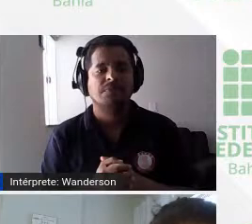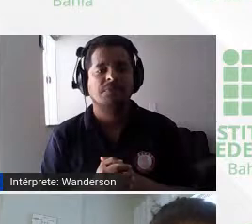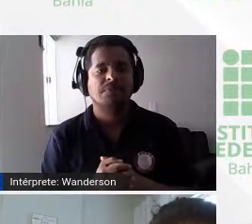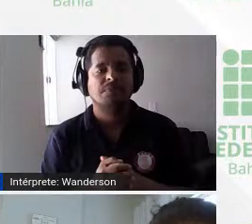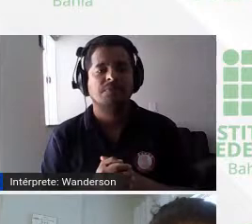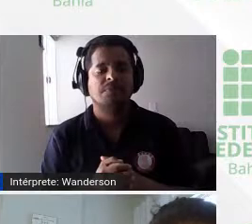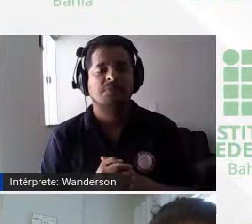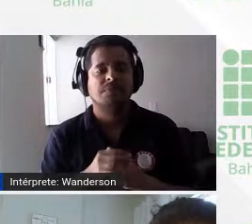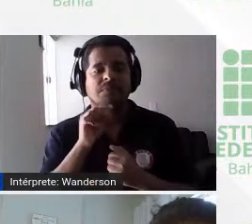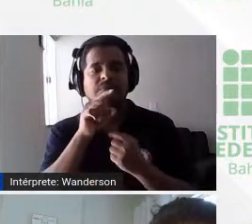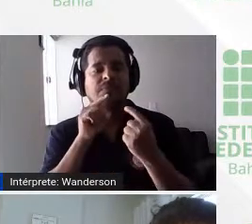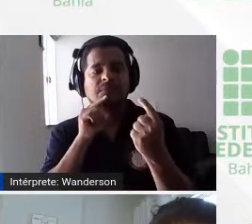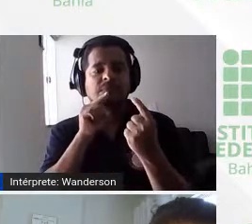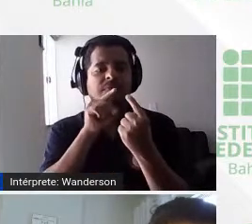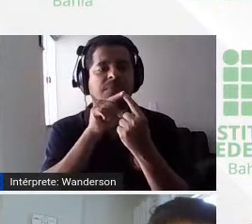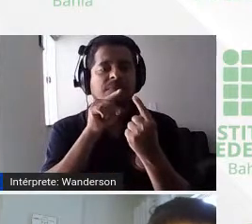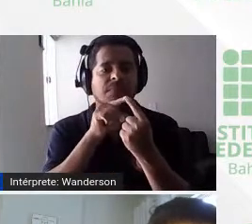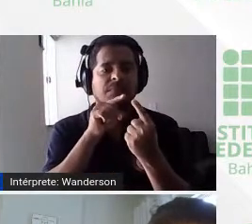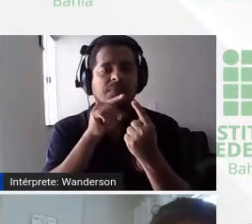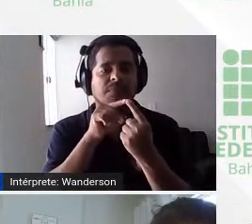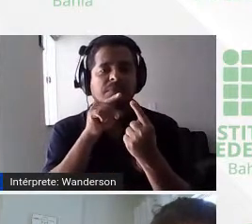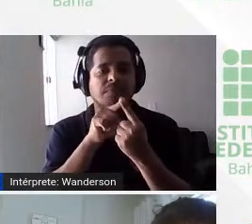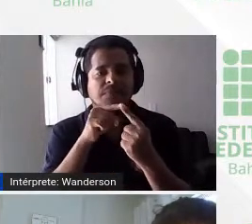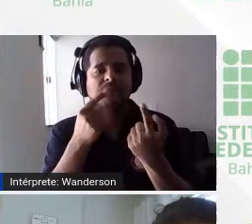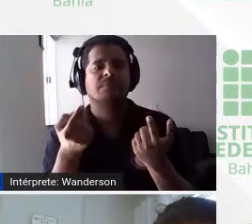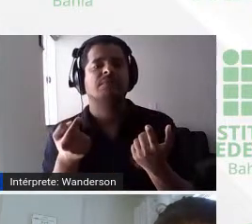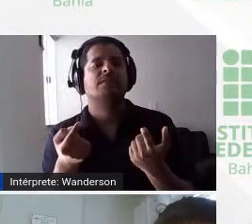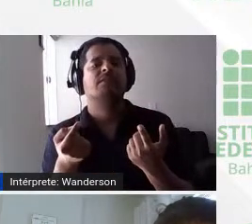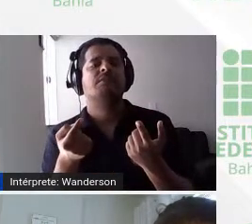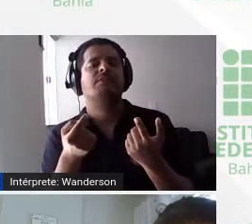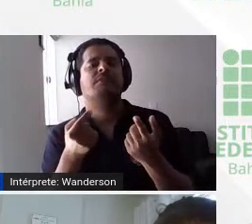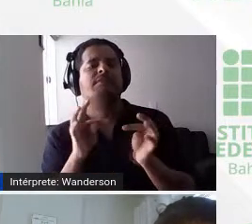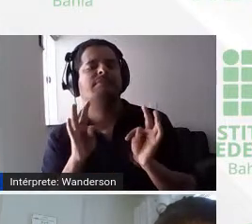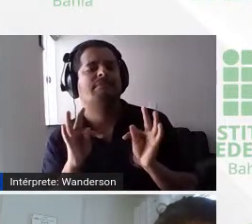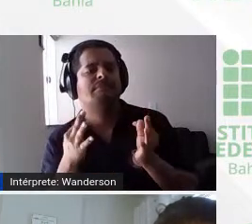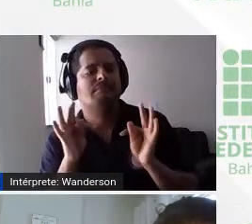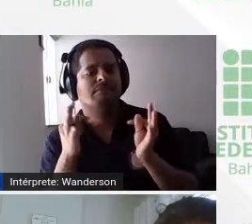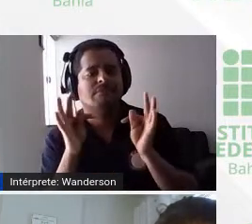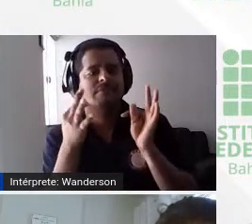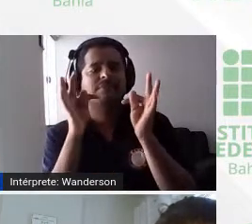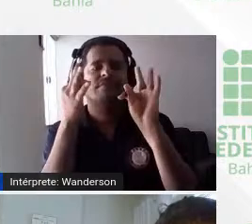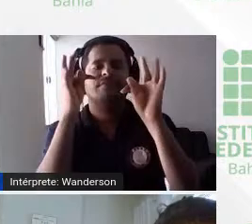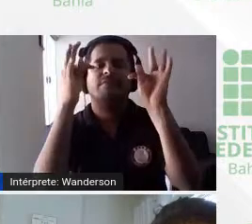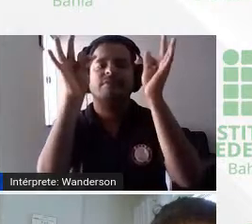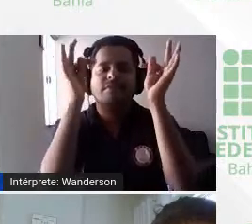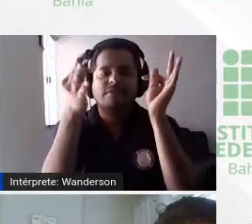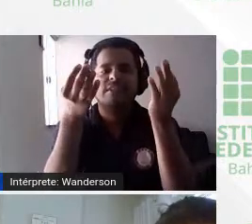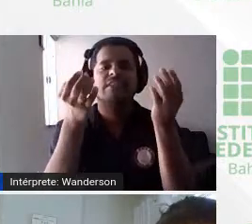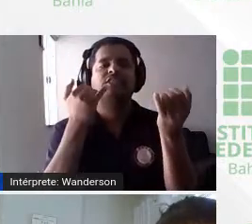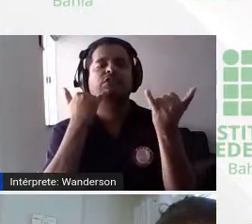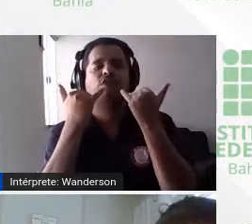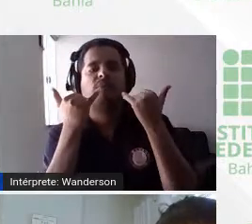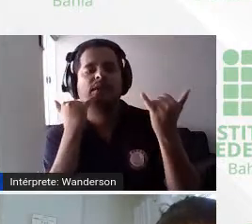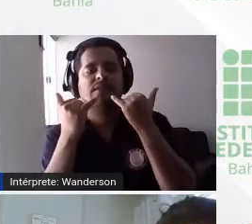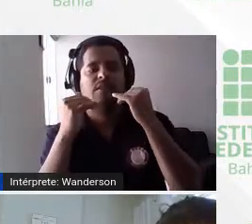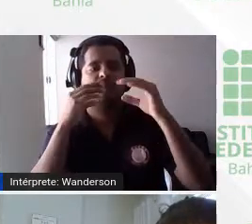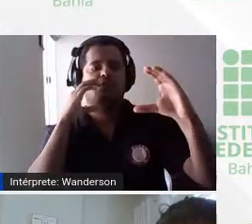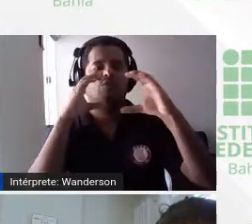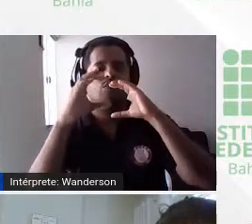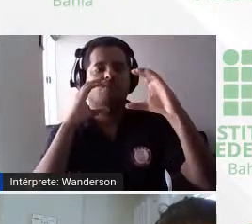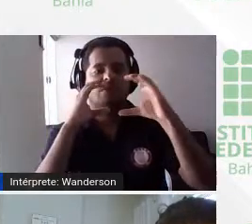das TIDICs, das tecnologias digitais de informação em